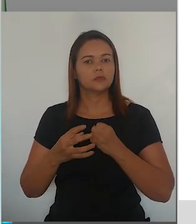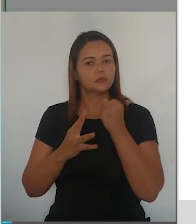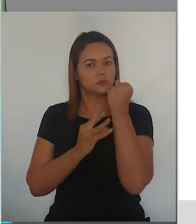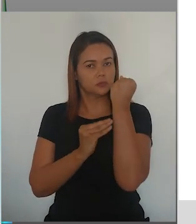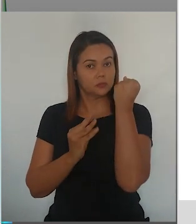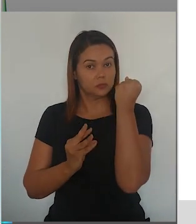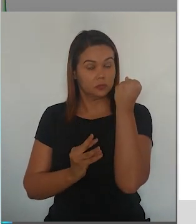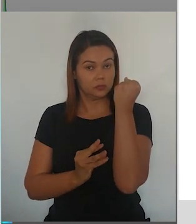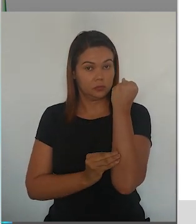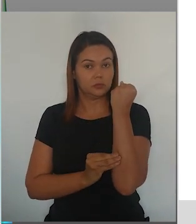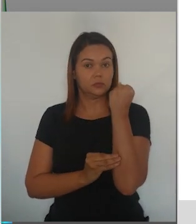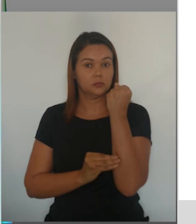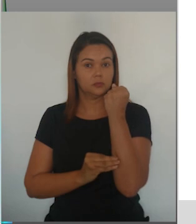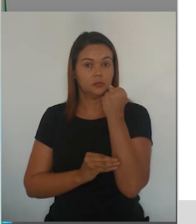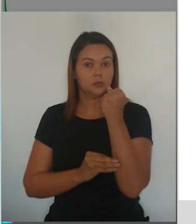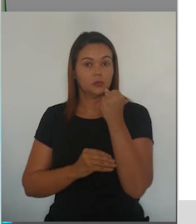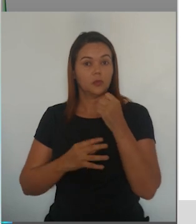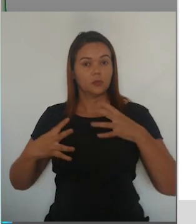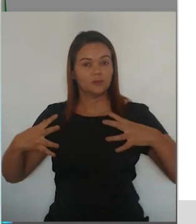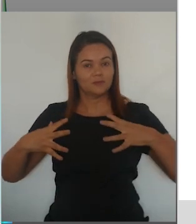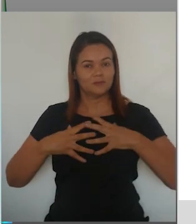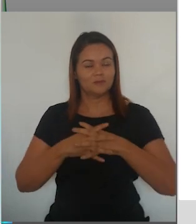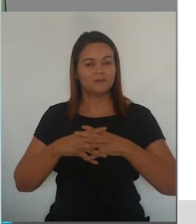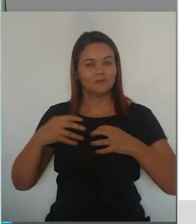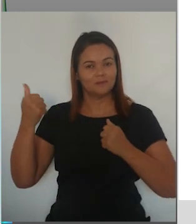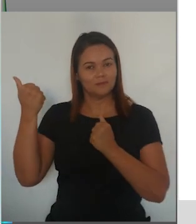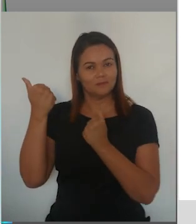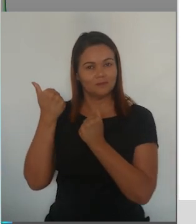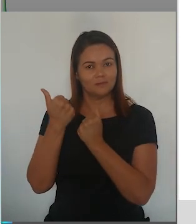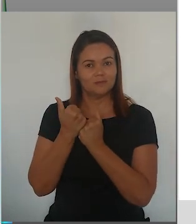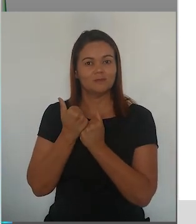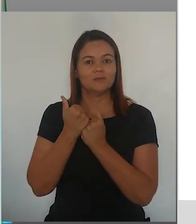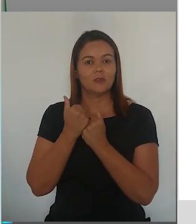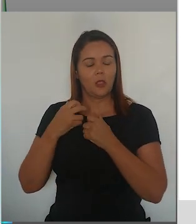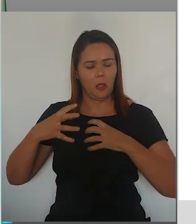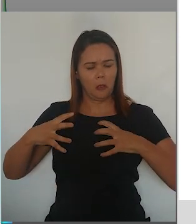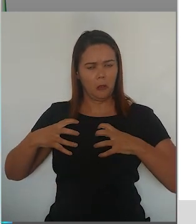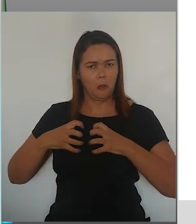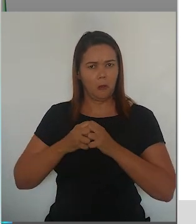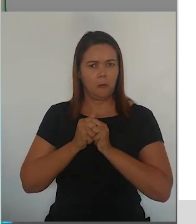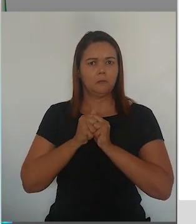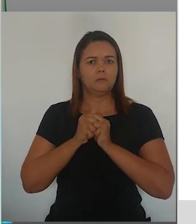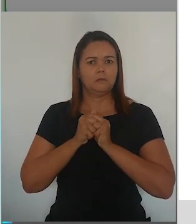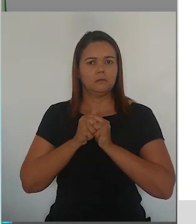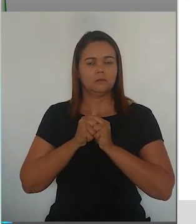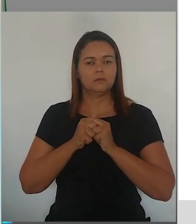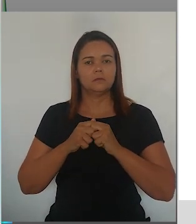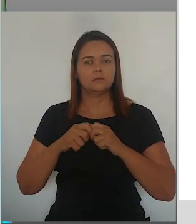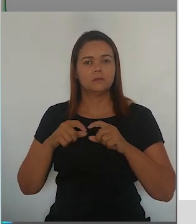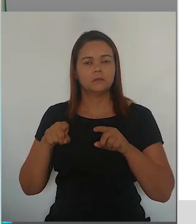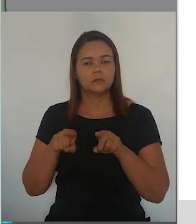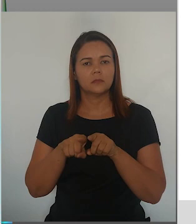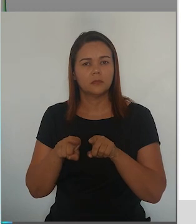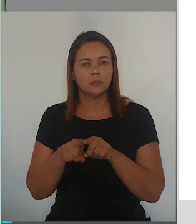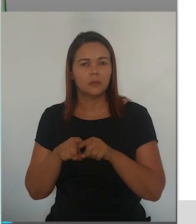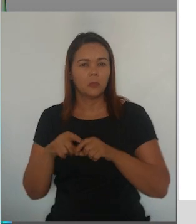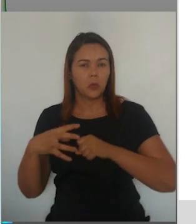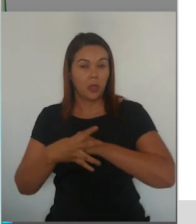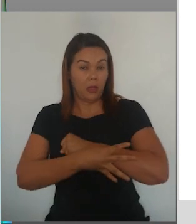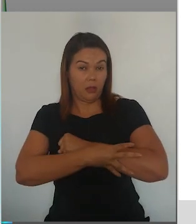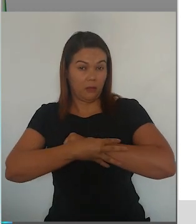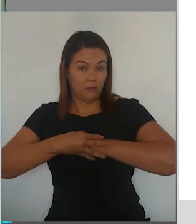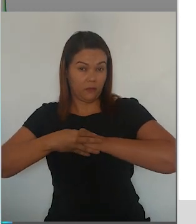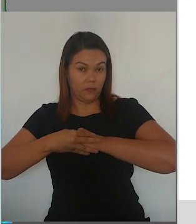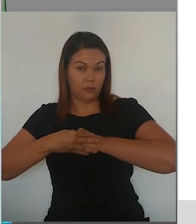contrair-se. Nos músculos, o tecido conjuntivo participa na transmissão da força de